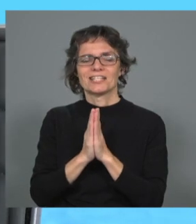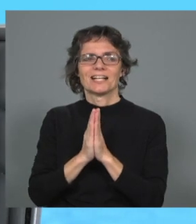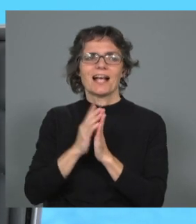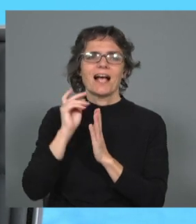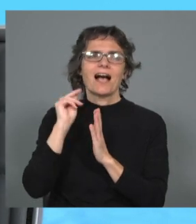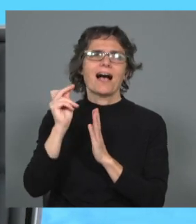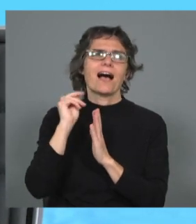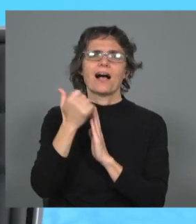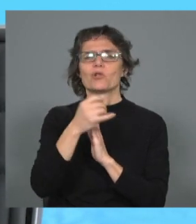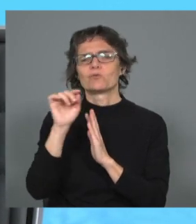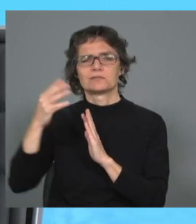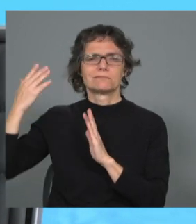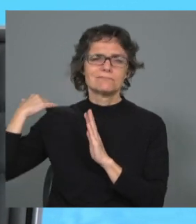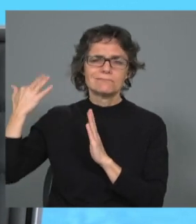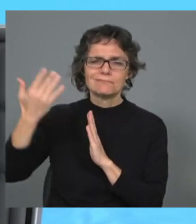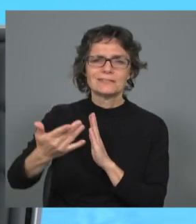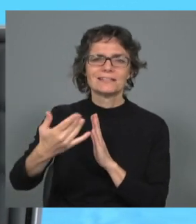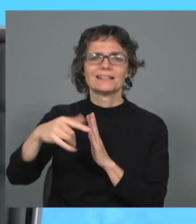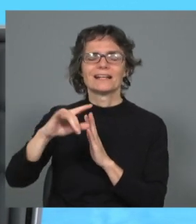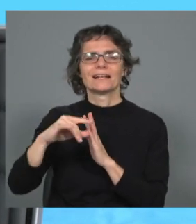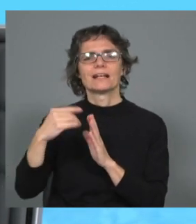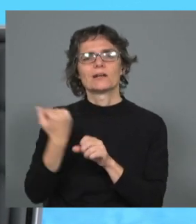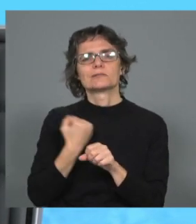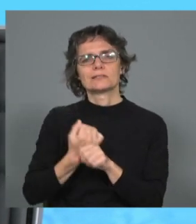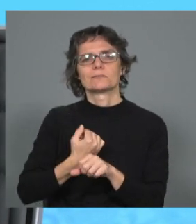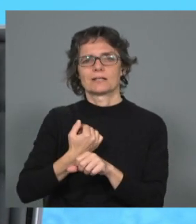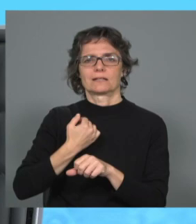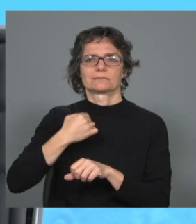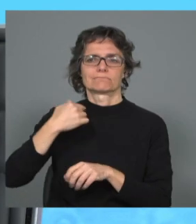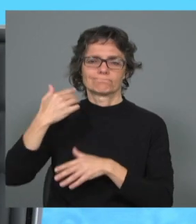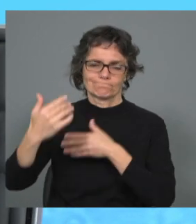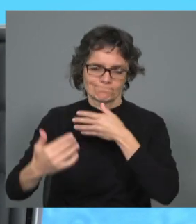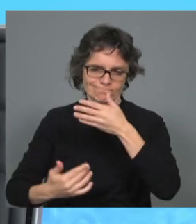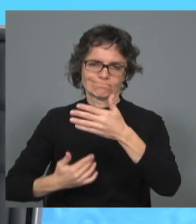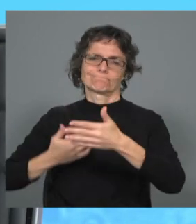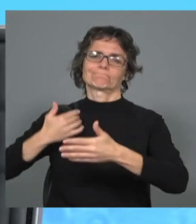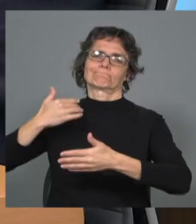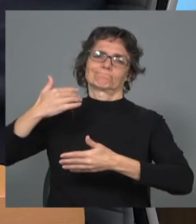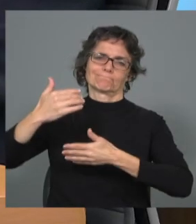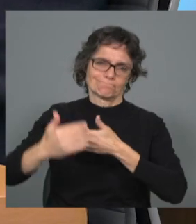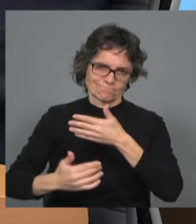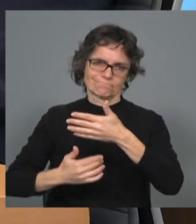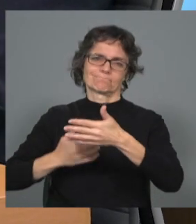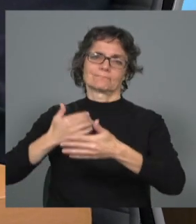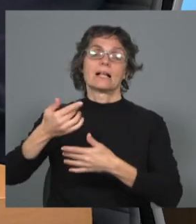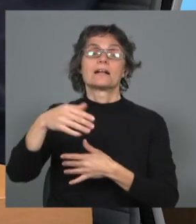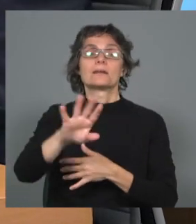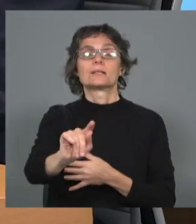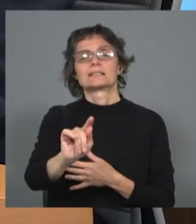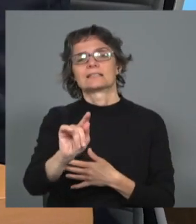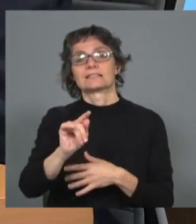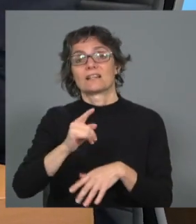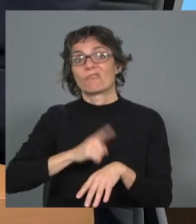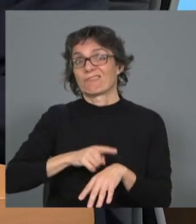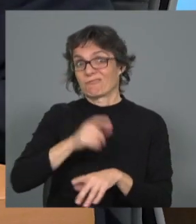com muita sabedoria. E por alguma razão as coisas demoram o seu tempo. Até porque Mas às vezes a circunstância de vida das pessoas também não tem tanto tempo. Exato,